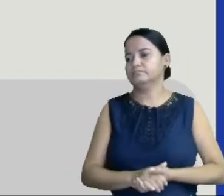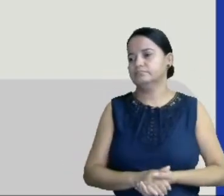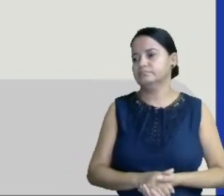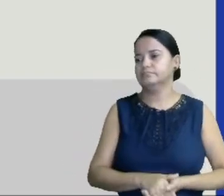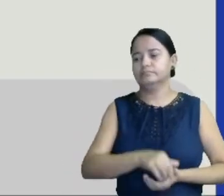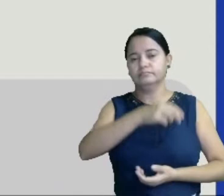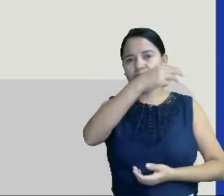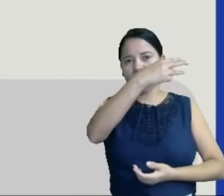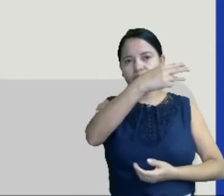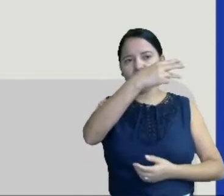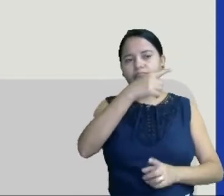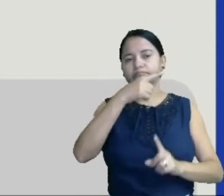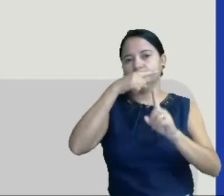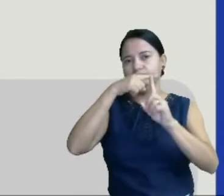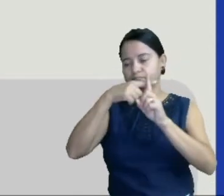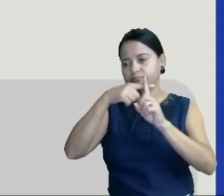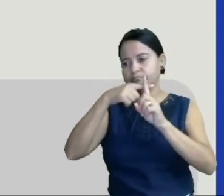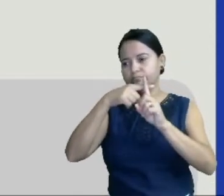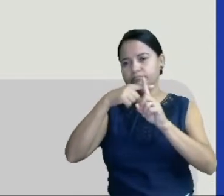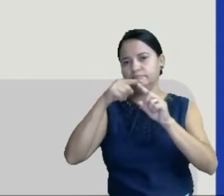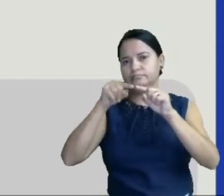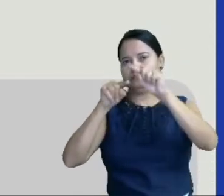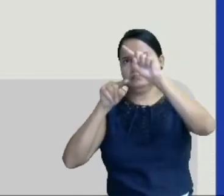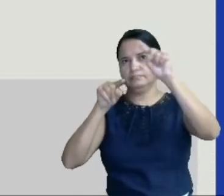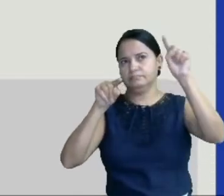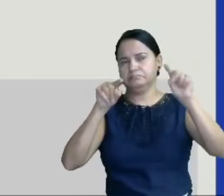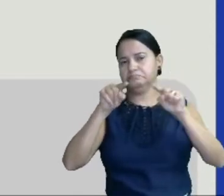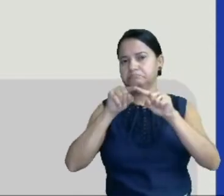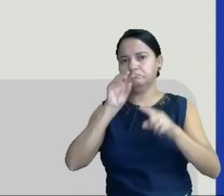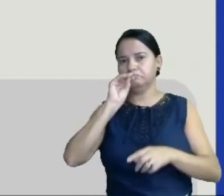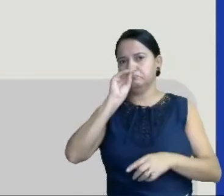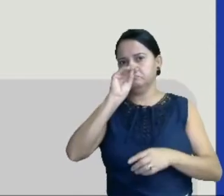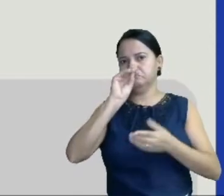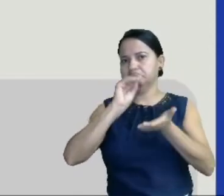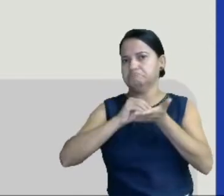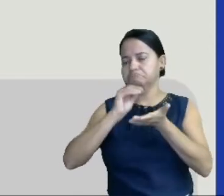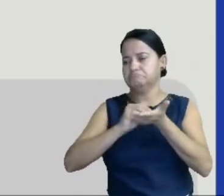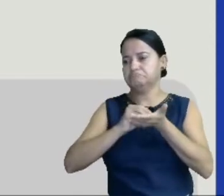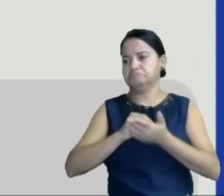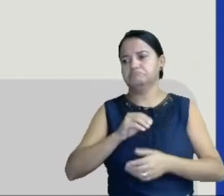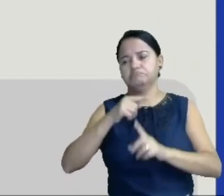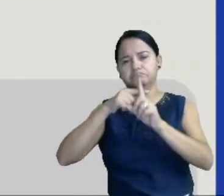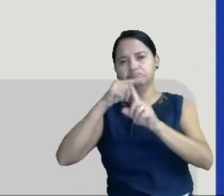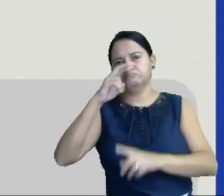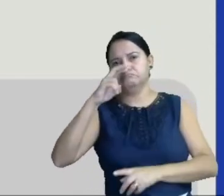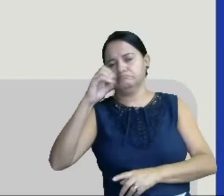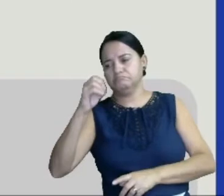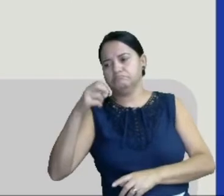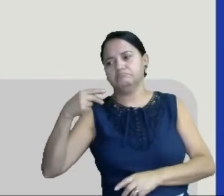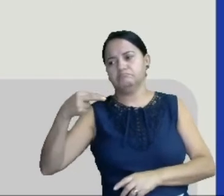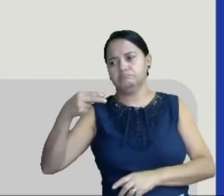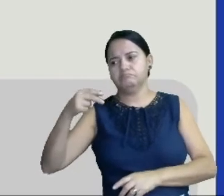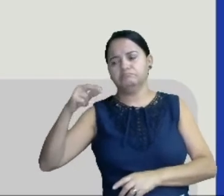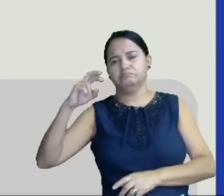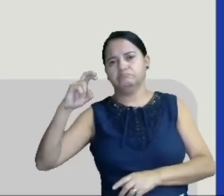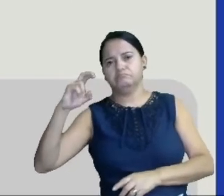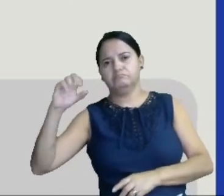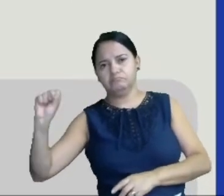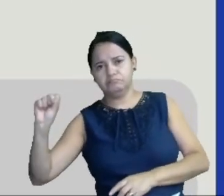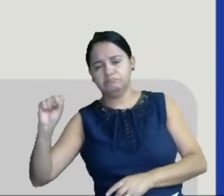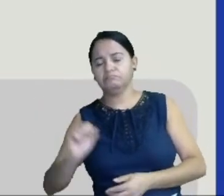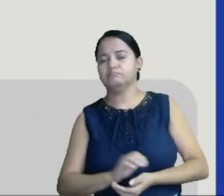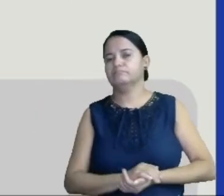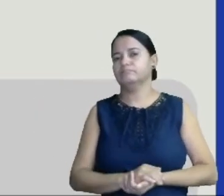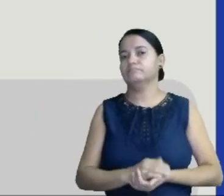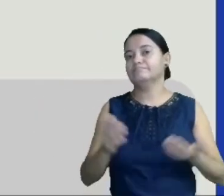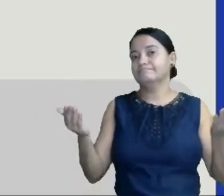mas 50 igual a 58 o pastor porque a senhora igualou porque eu preciso saber quanto está faltando aí